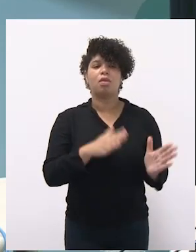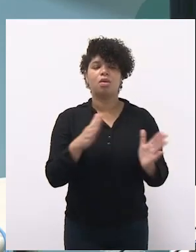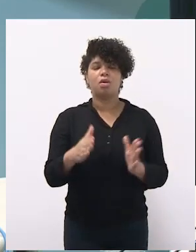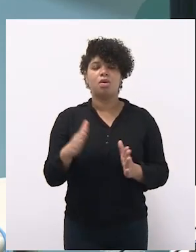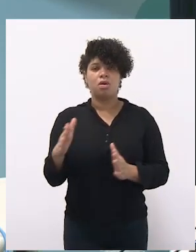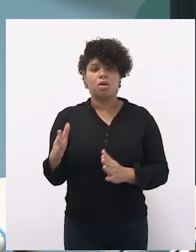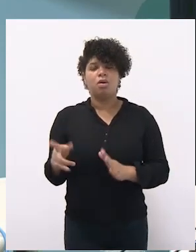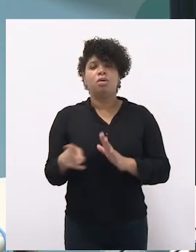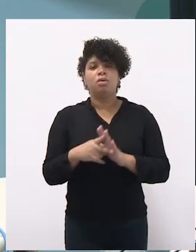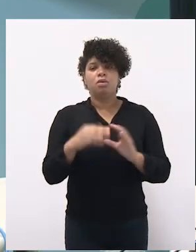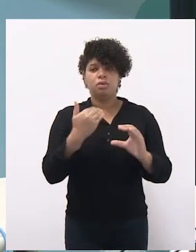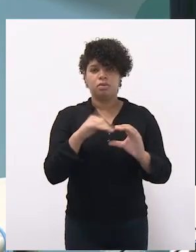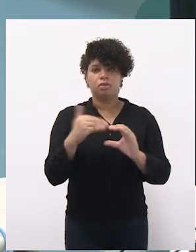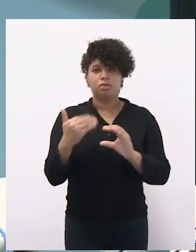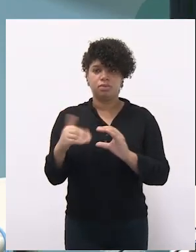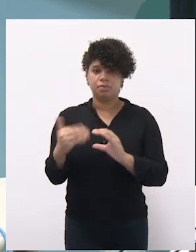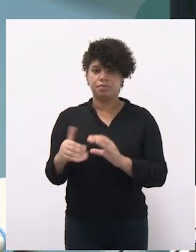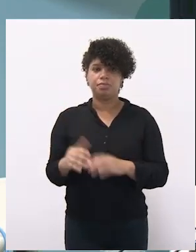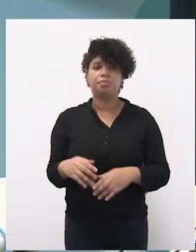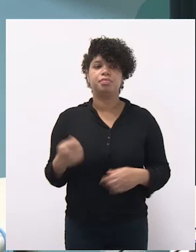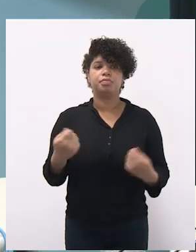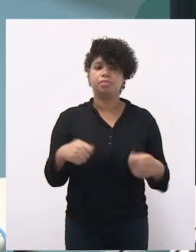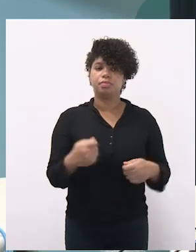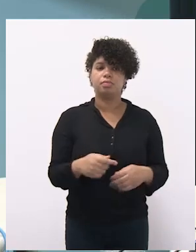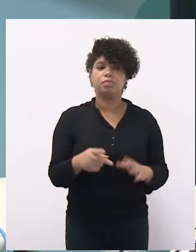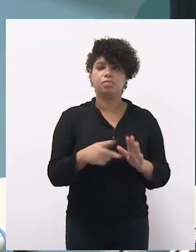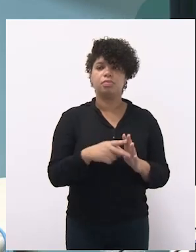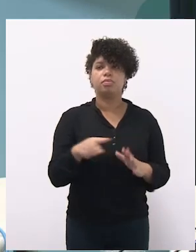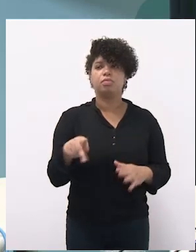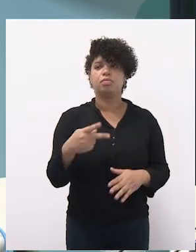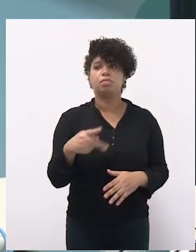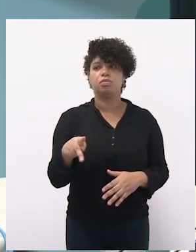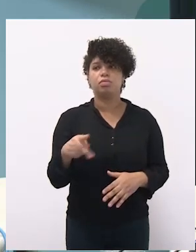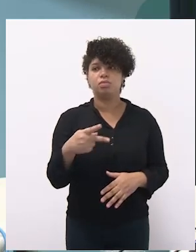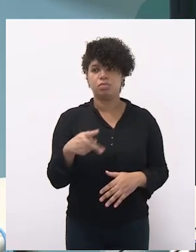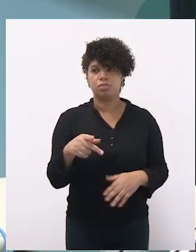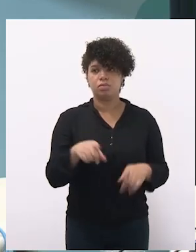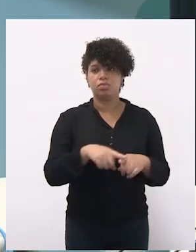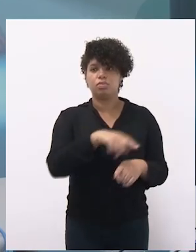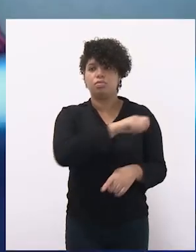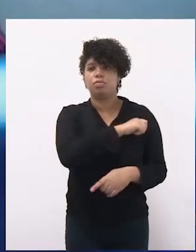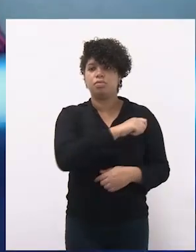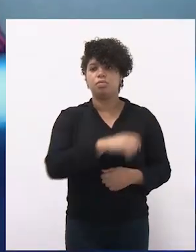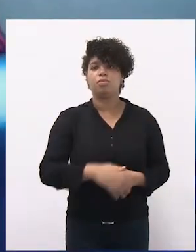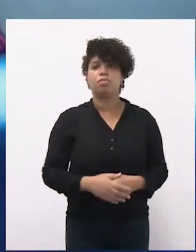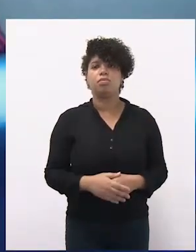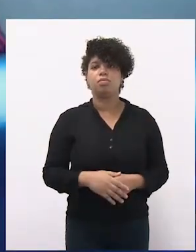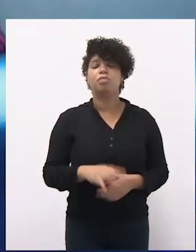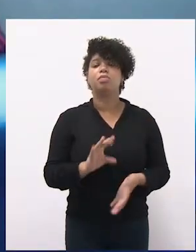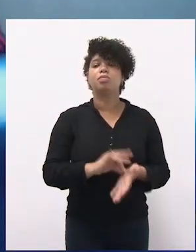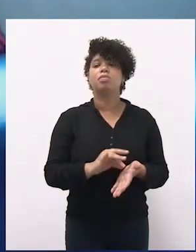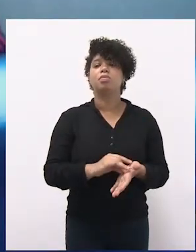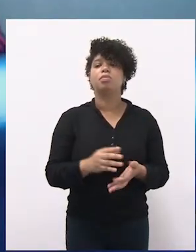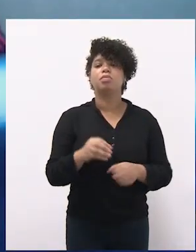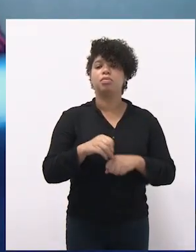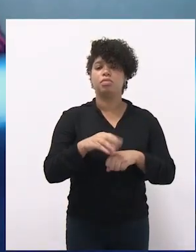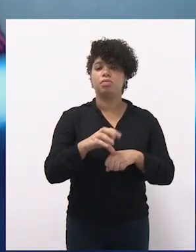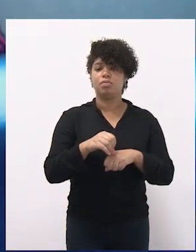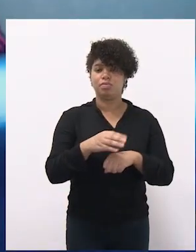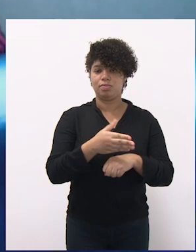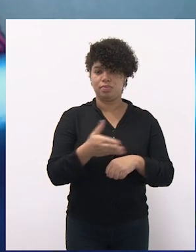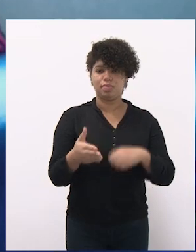e-mail institucional, de ambos os lados, né? Tanto do professor como dos alunos. Inclusive, vou deixar uma dica aí para vocês,